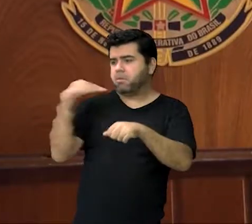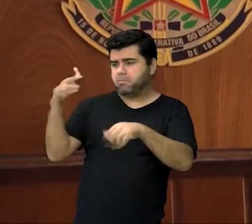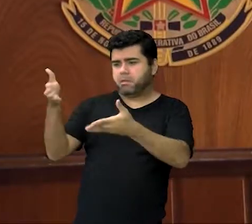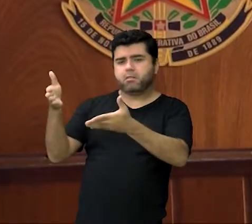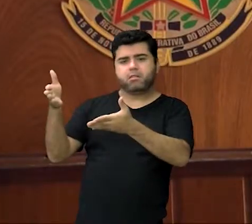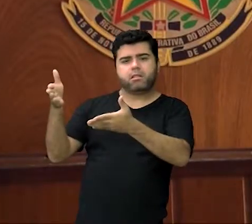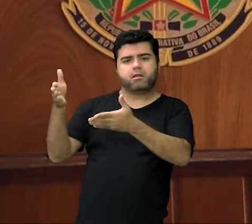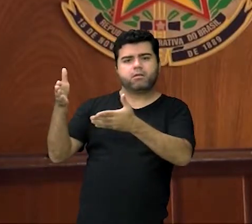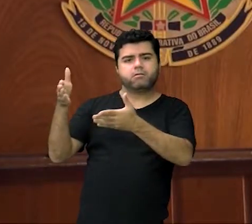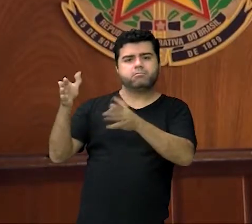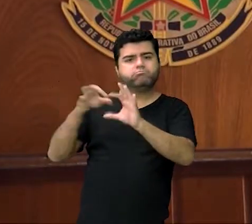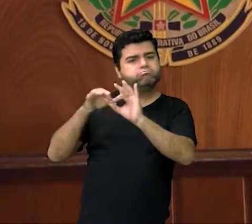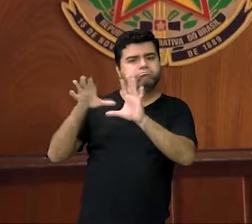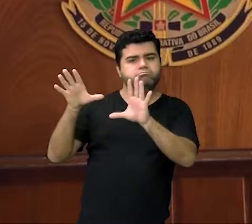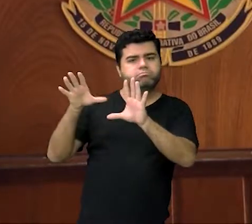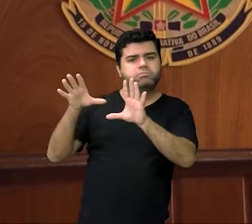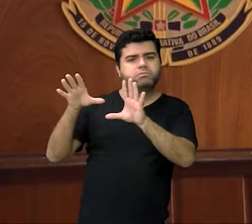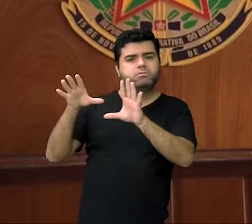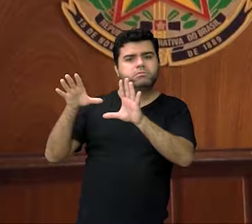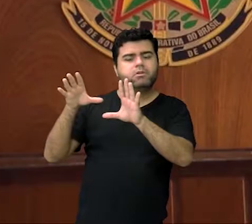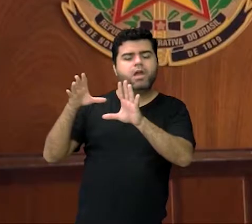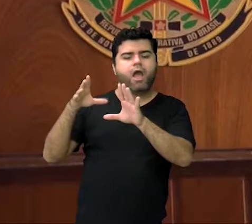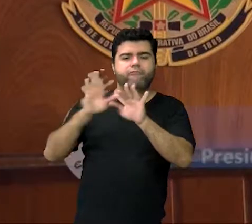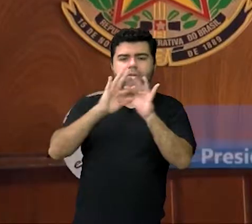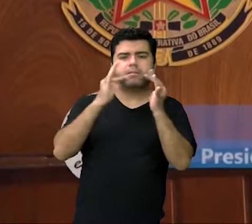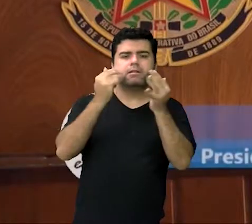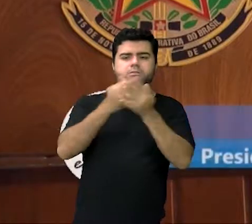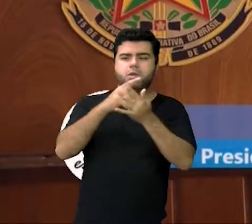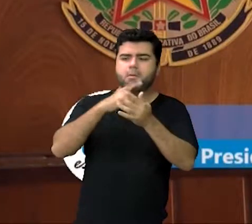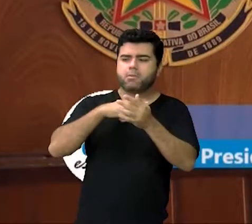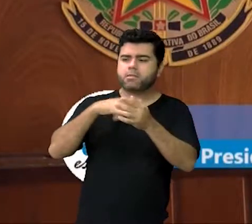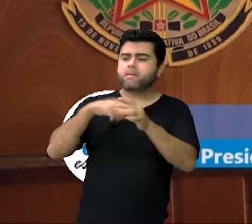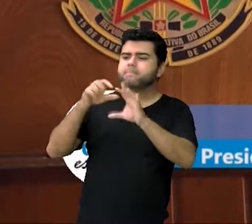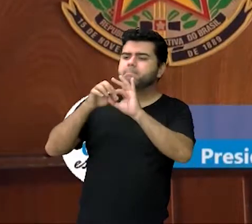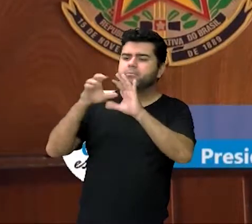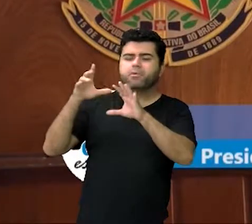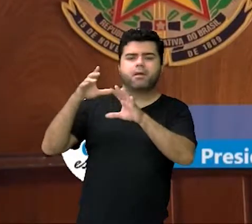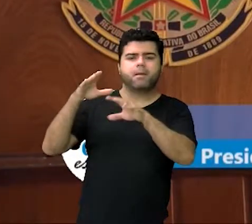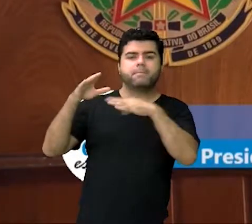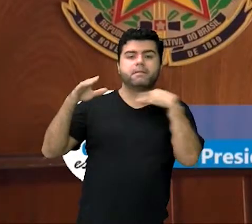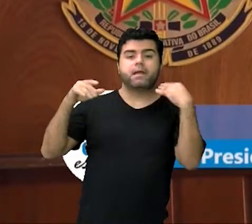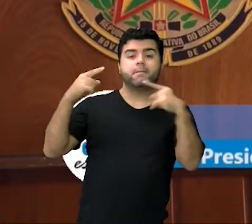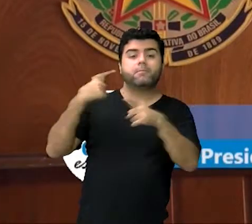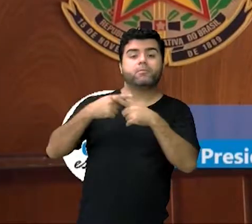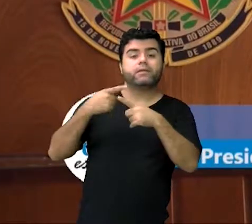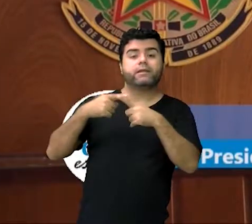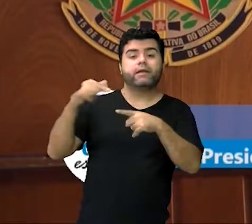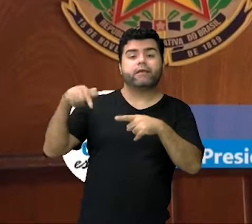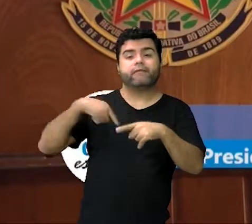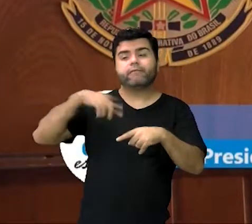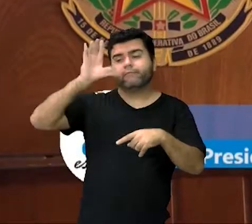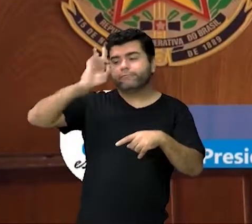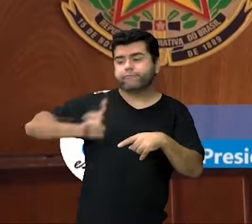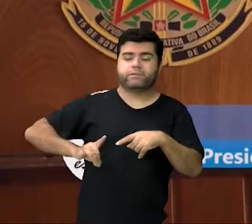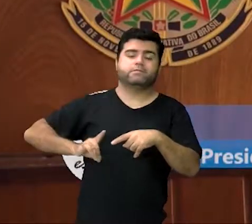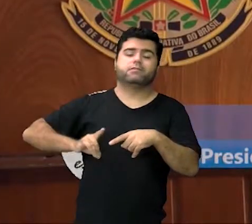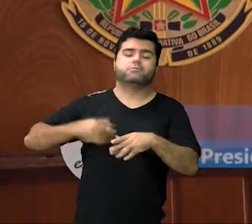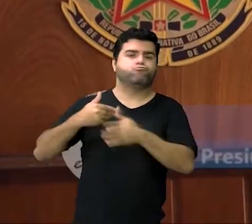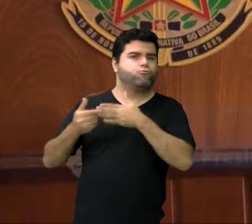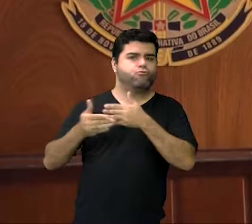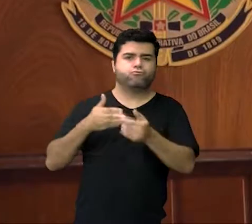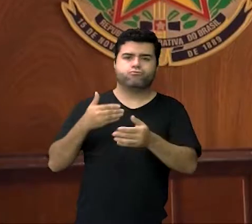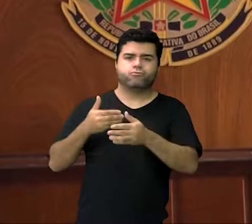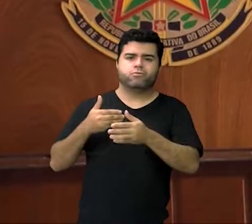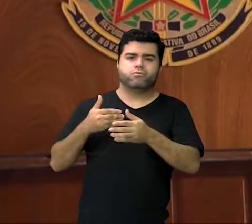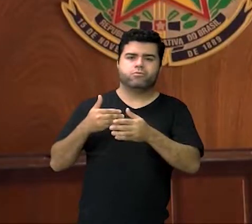tinha o poder de matar o filho, porque ele nasceu com qualquer tipo de deficiência.